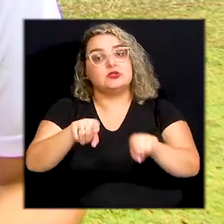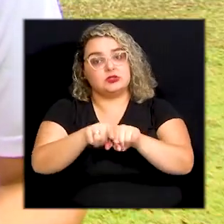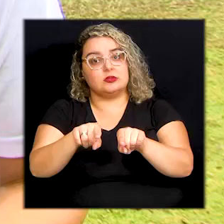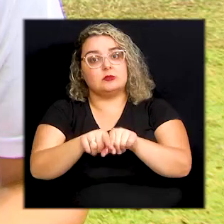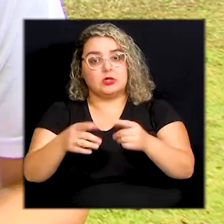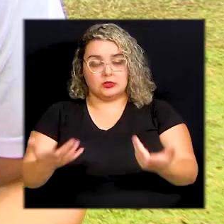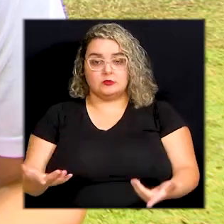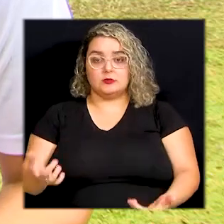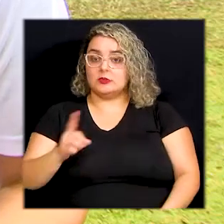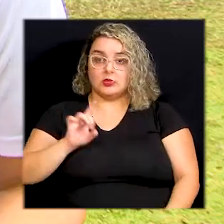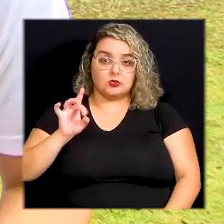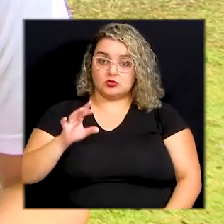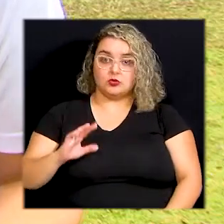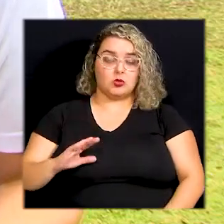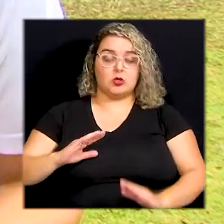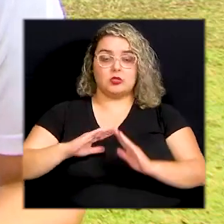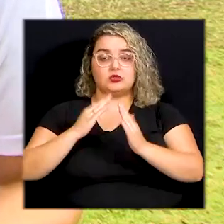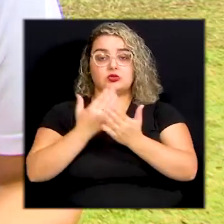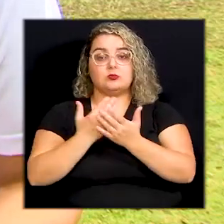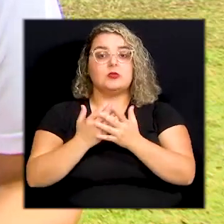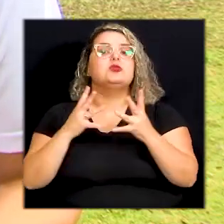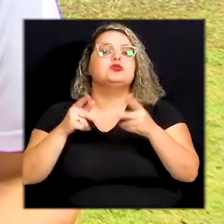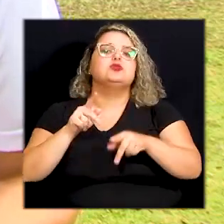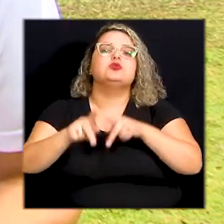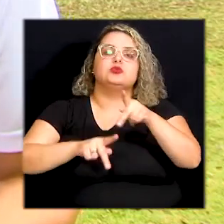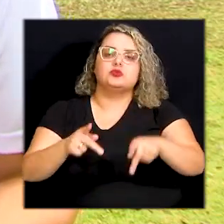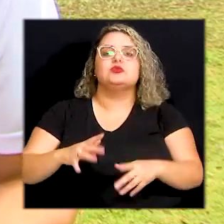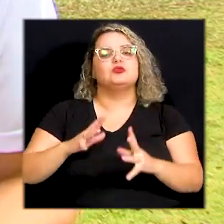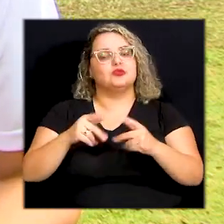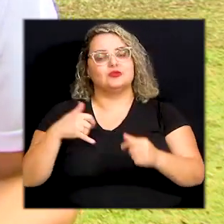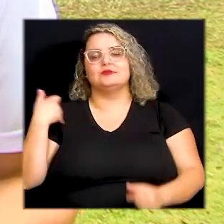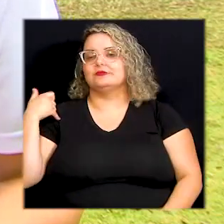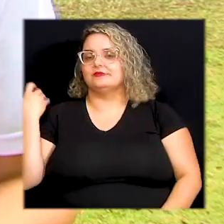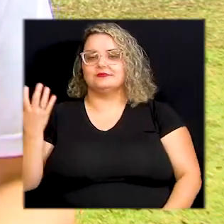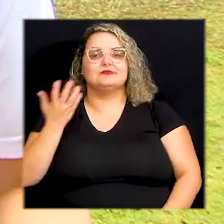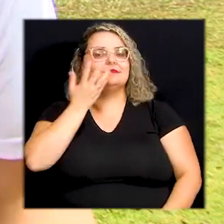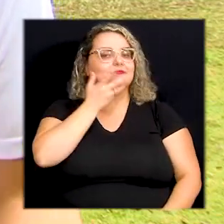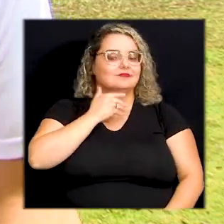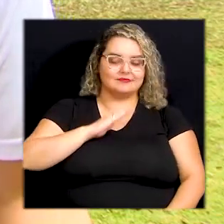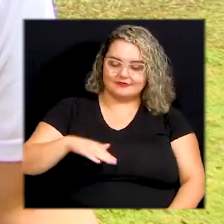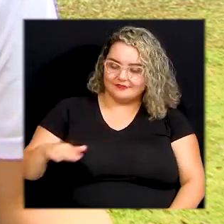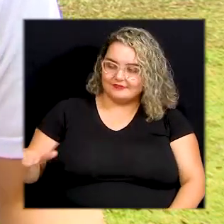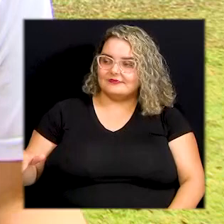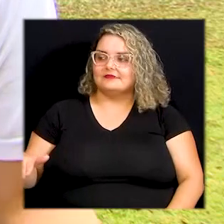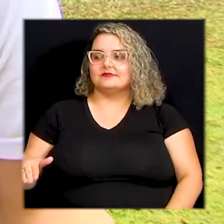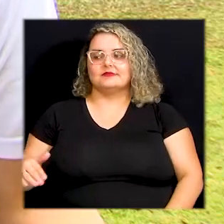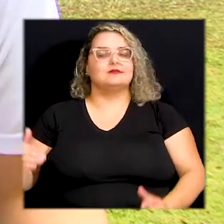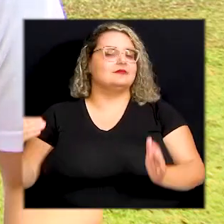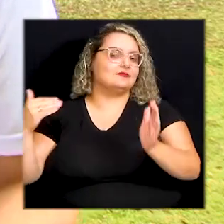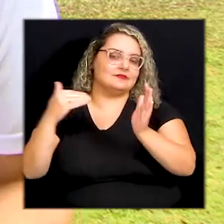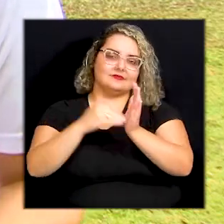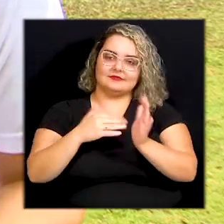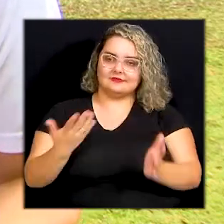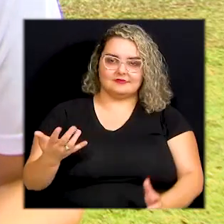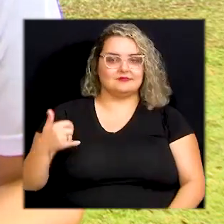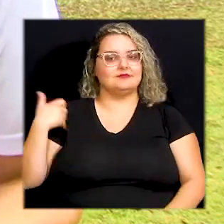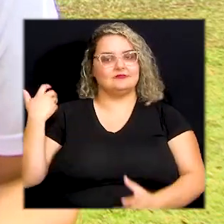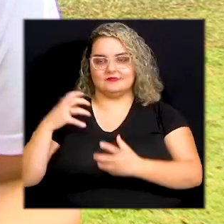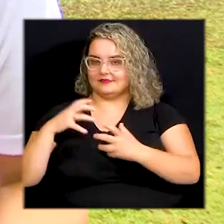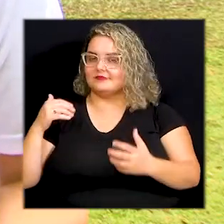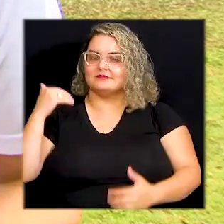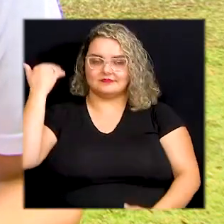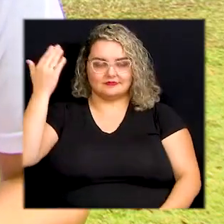cidade também, né, então não só escolas, né, mas todos os públicos, de todas as idades, né, desde crianças muito pequenas